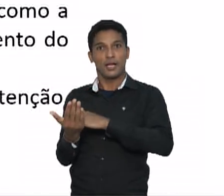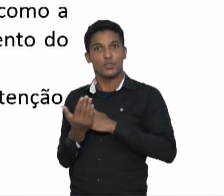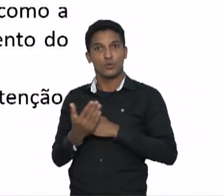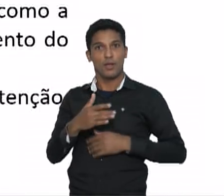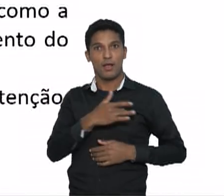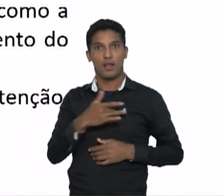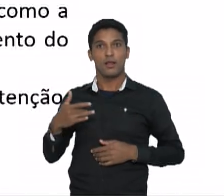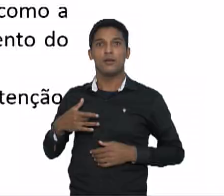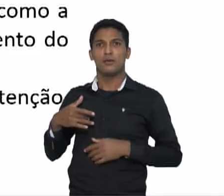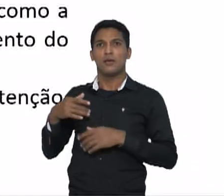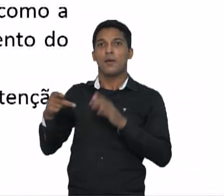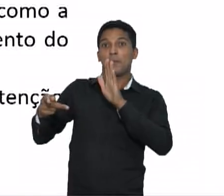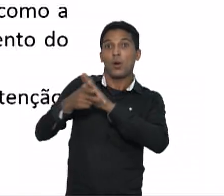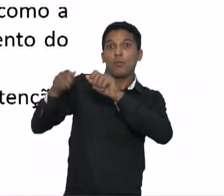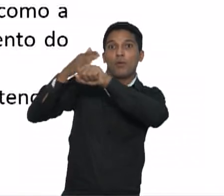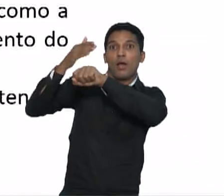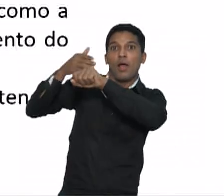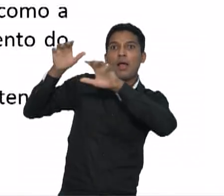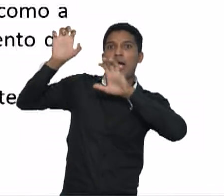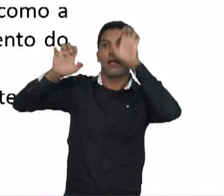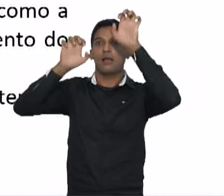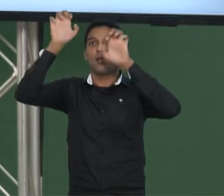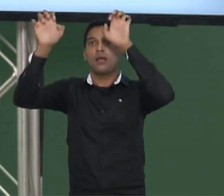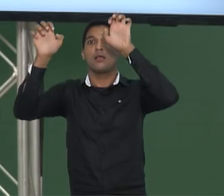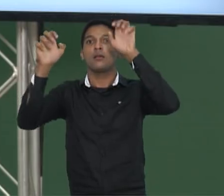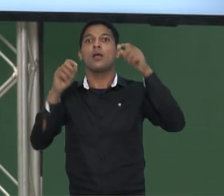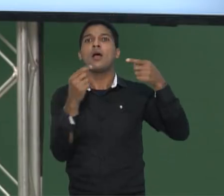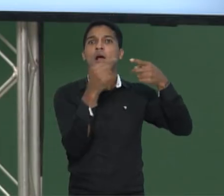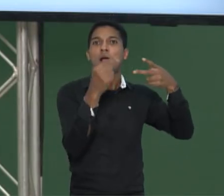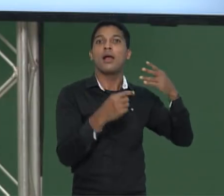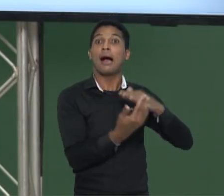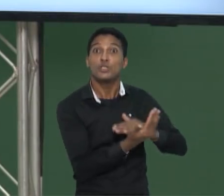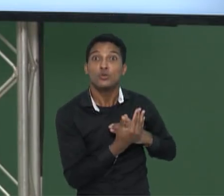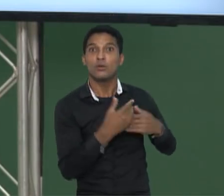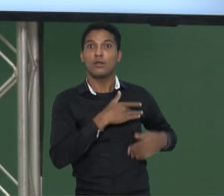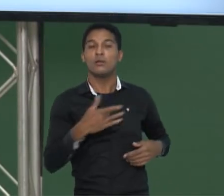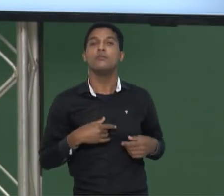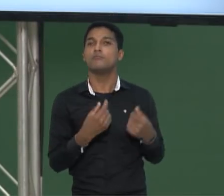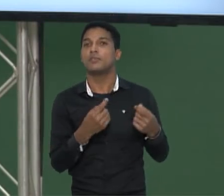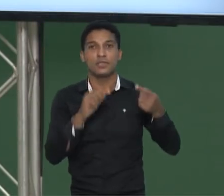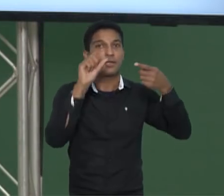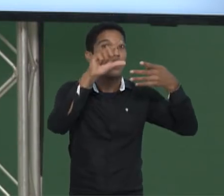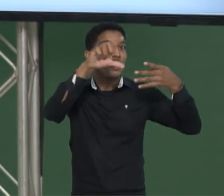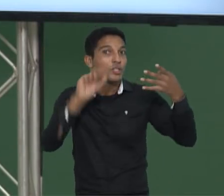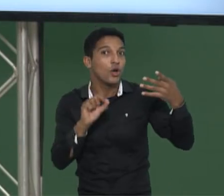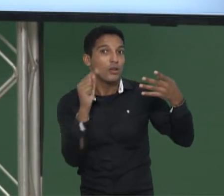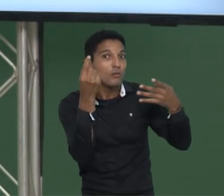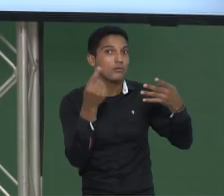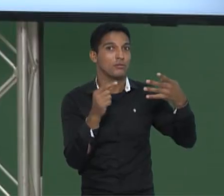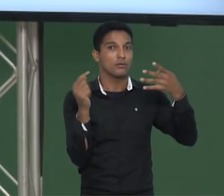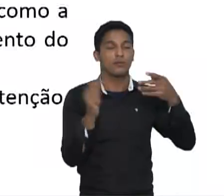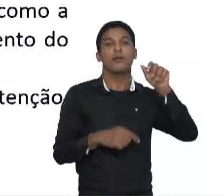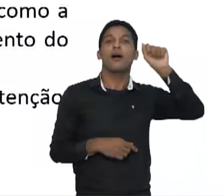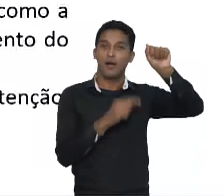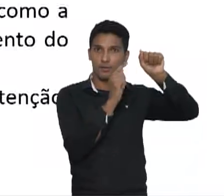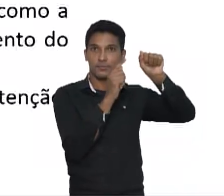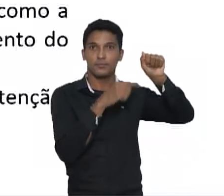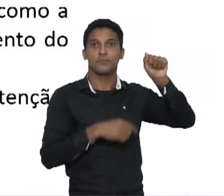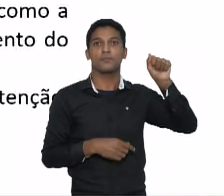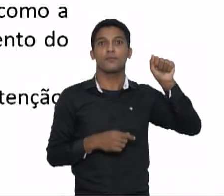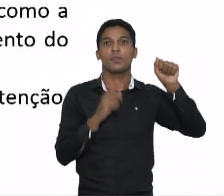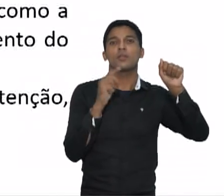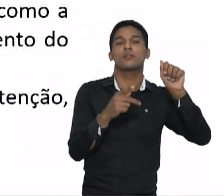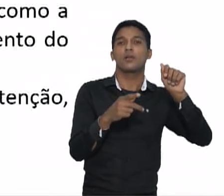da escalada? Então, também nós temos 4 alternativas para vocês escolherem uma. Alternativa A. Os benefícios